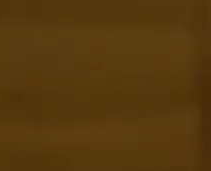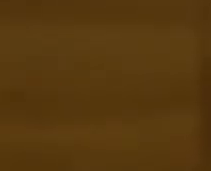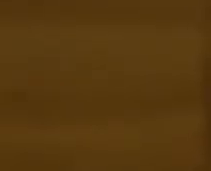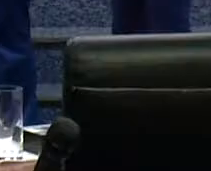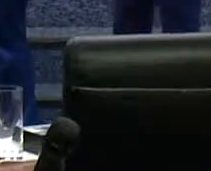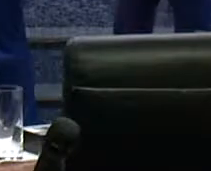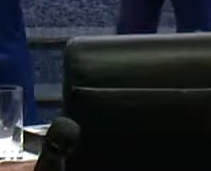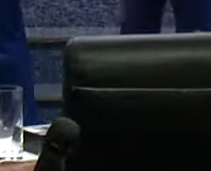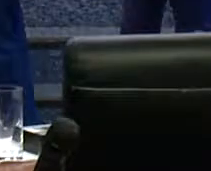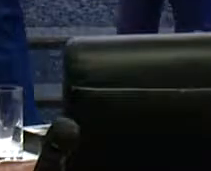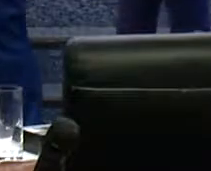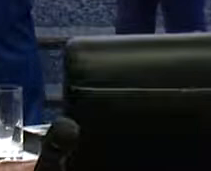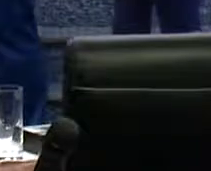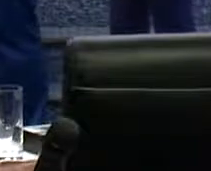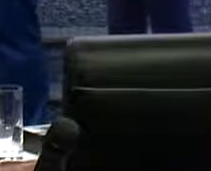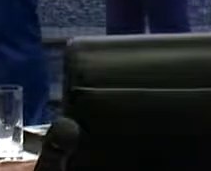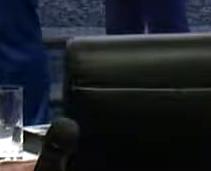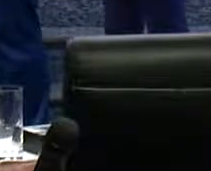Parabéns.